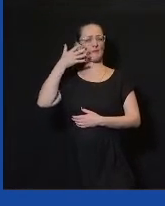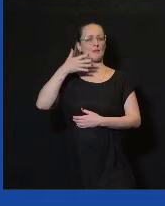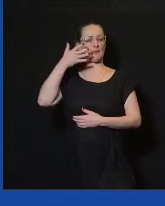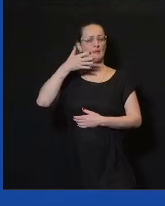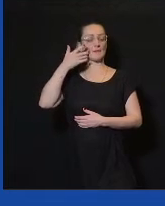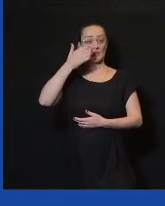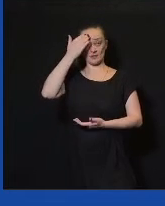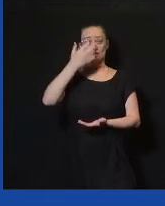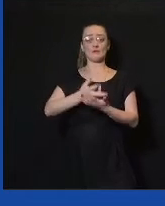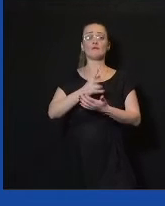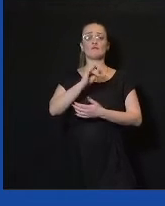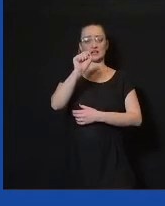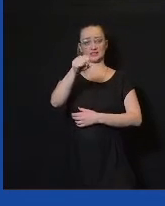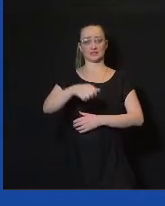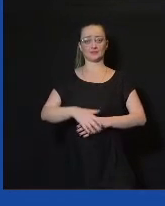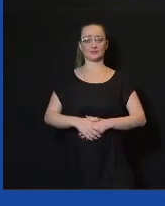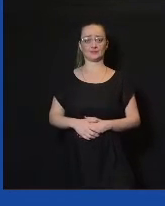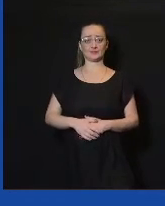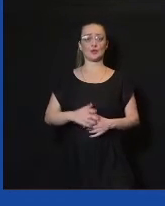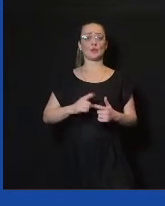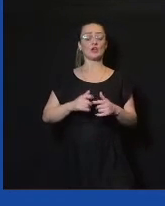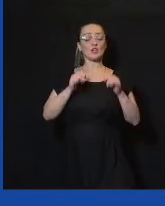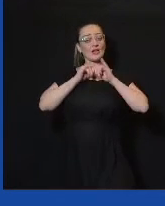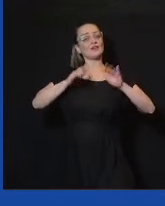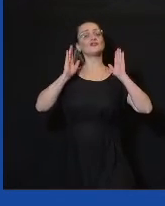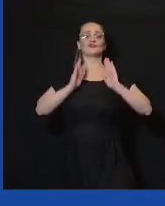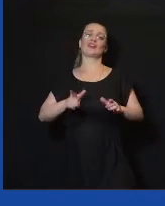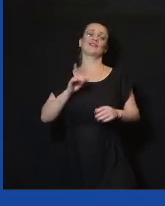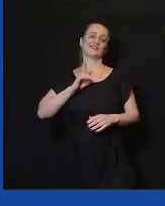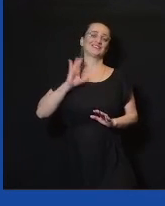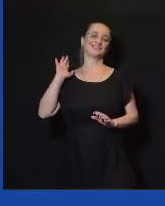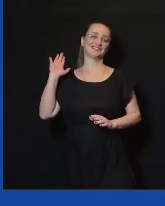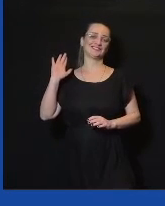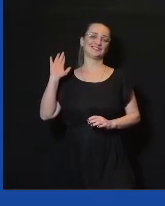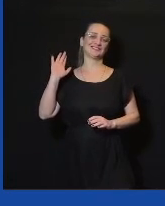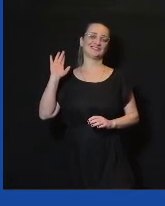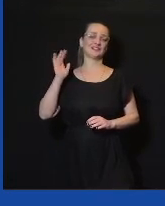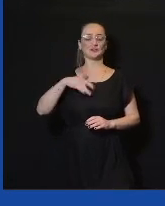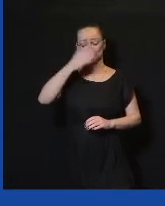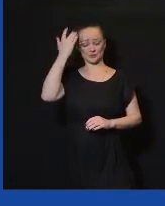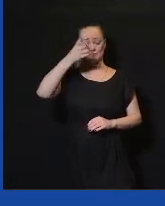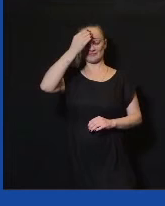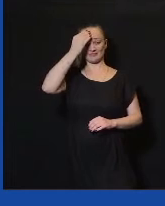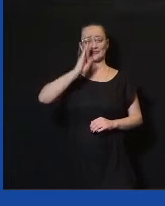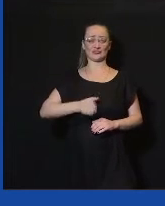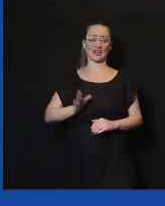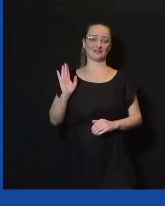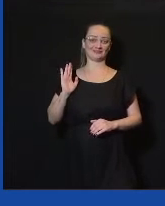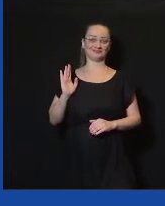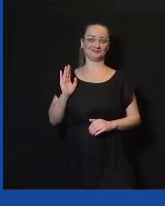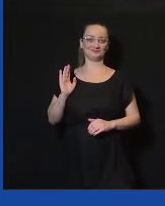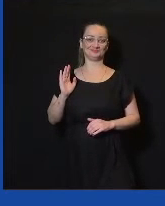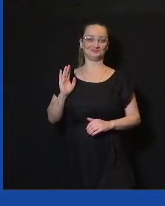acredito que vai, sim. Porque o recado foi dado, Rafa. Você entendeu? O recado foi dado. Então,